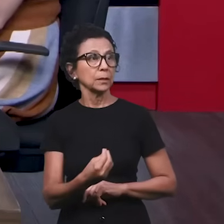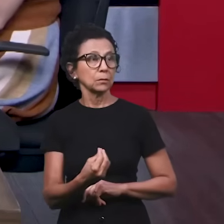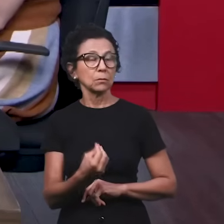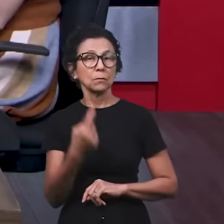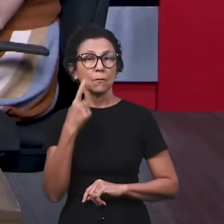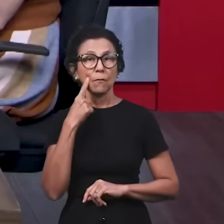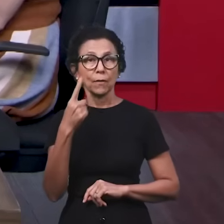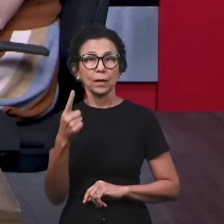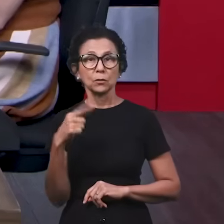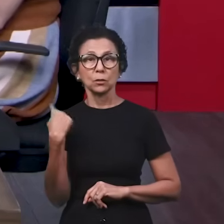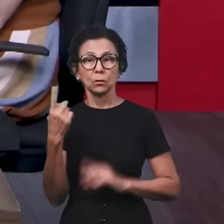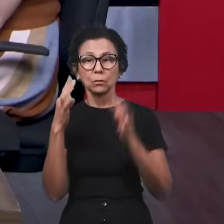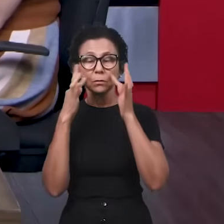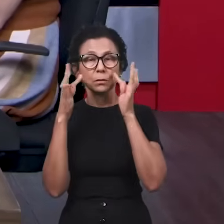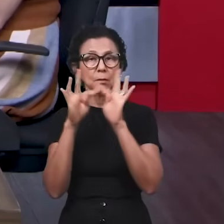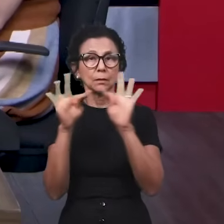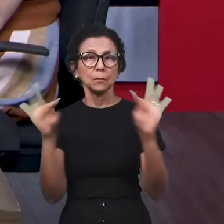exemplo.